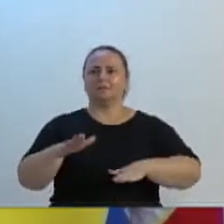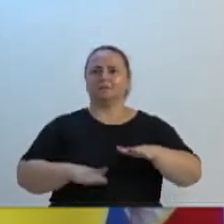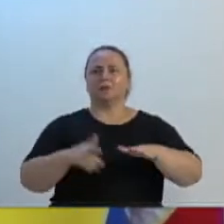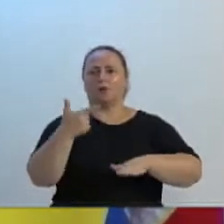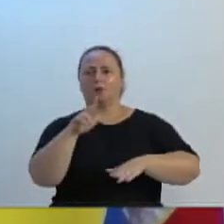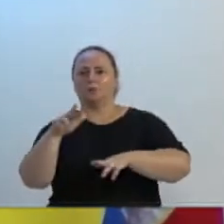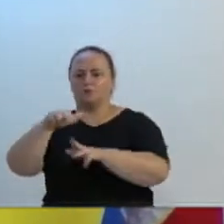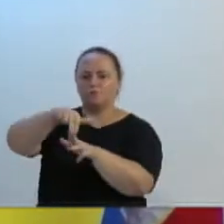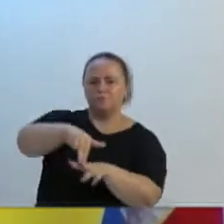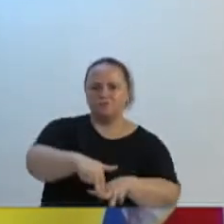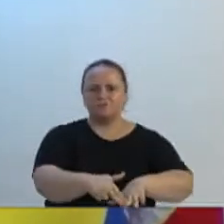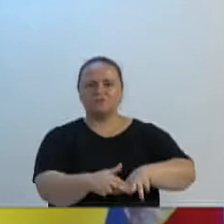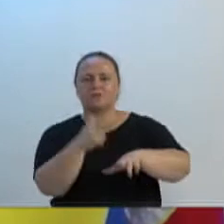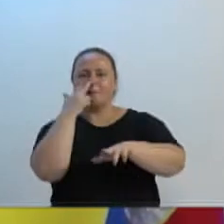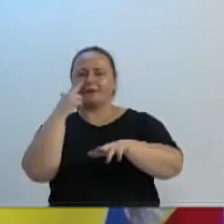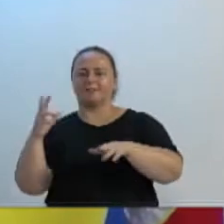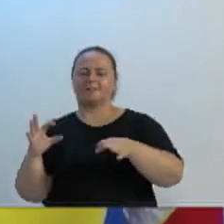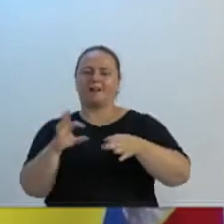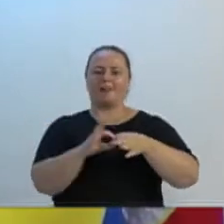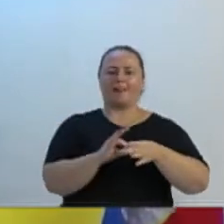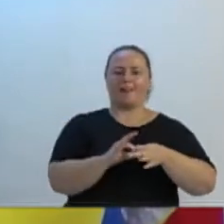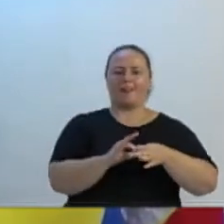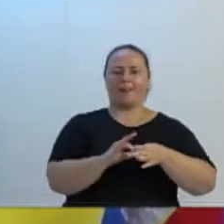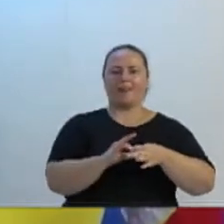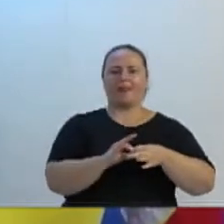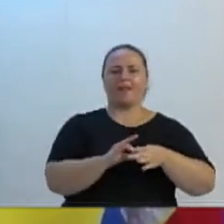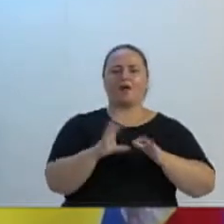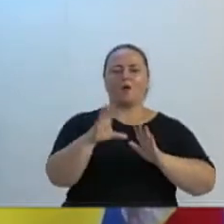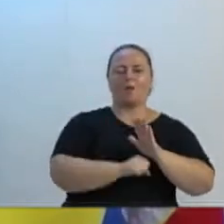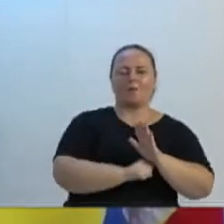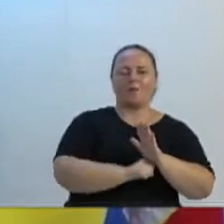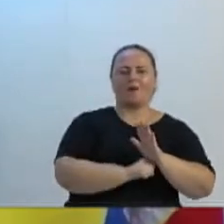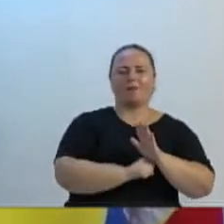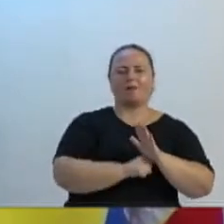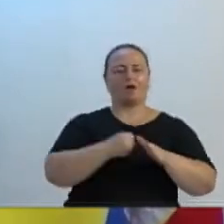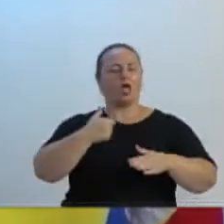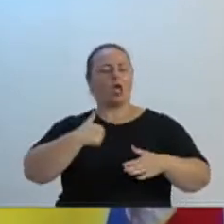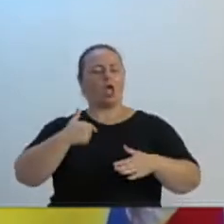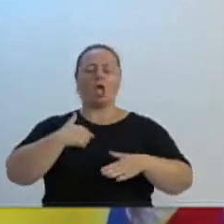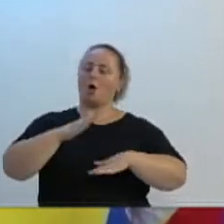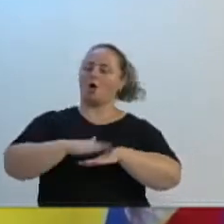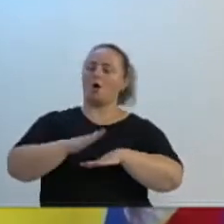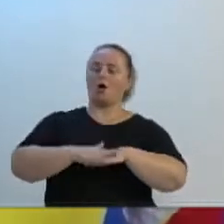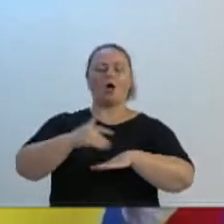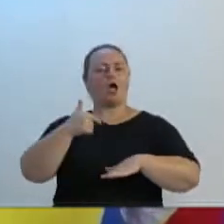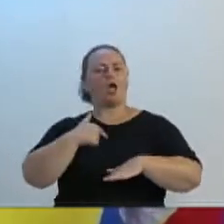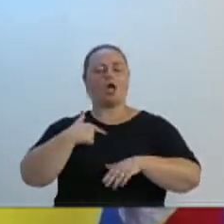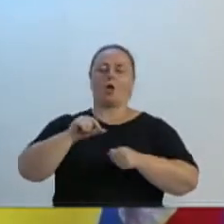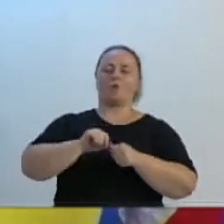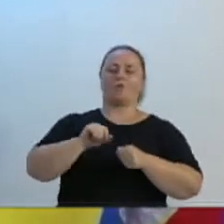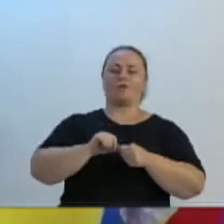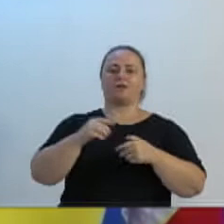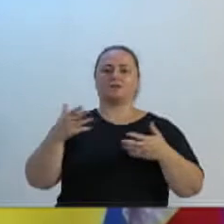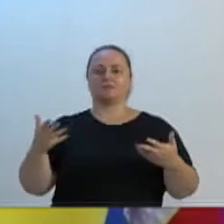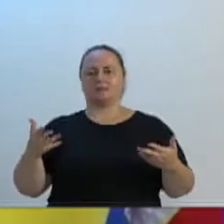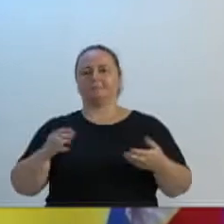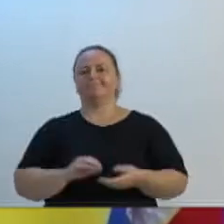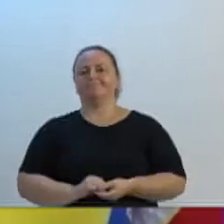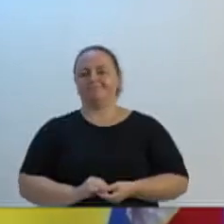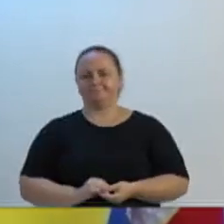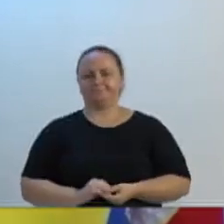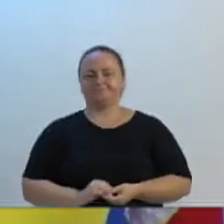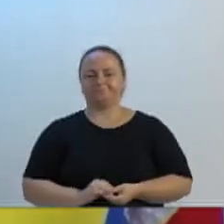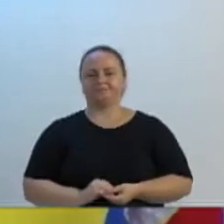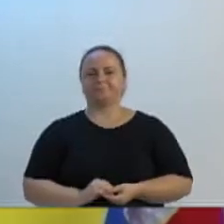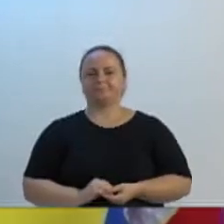para fazer esse tipo de coisa mas enfim eu quero só deixar bem claro que eu não estou aqui para ficar fazendo